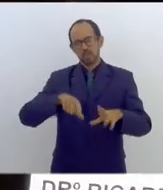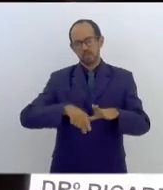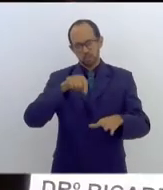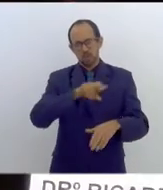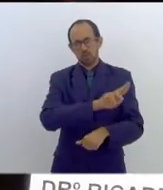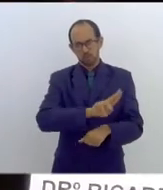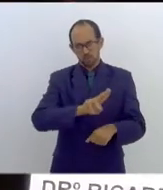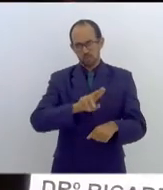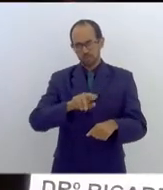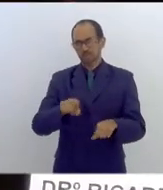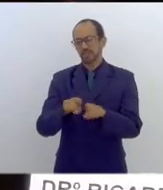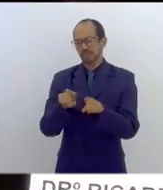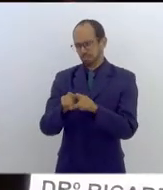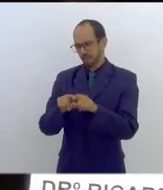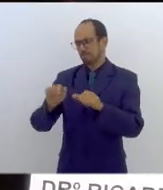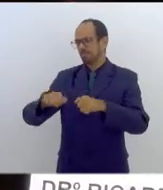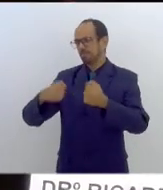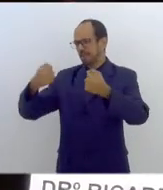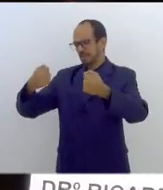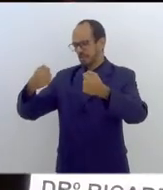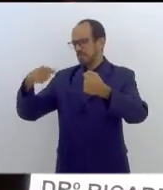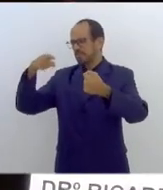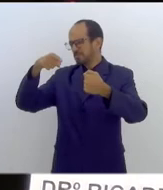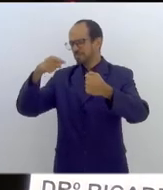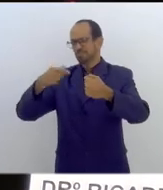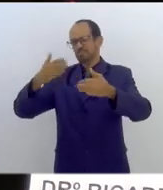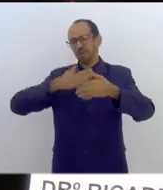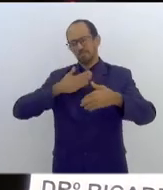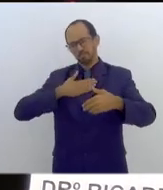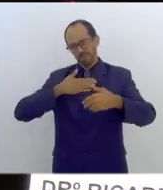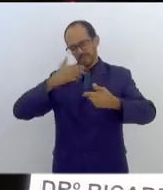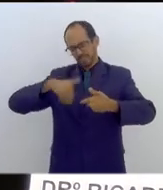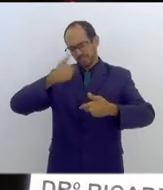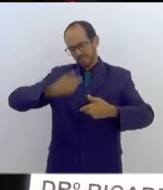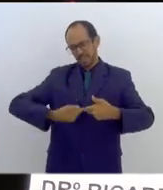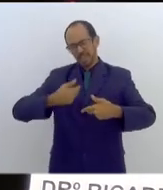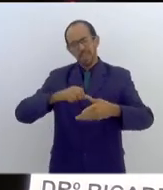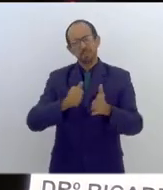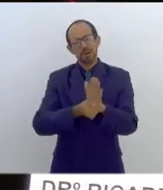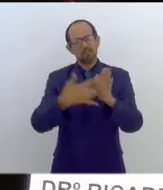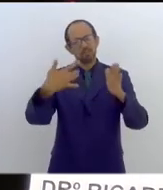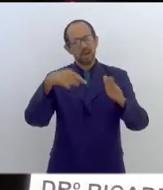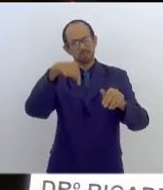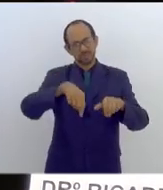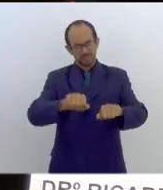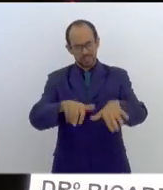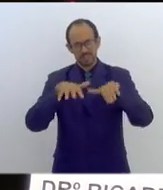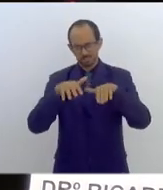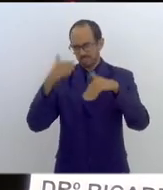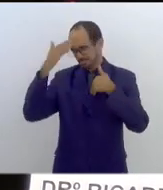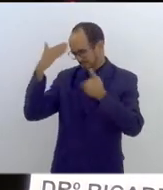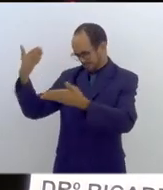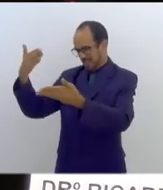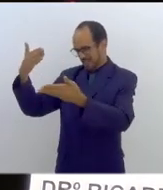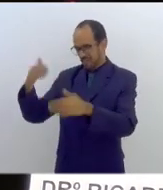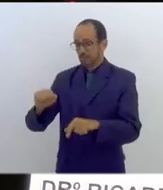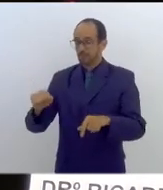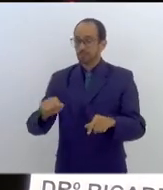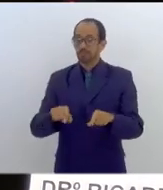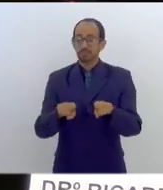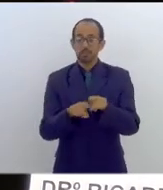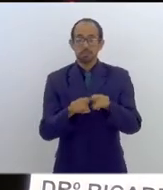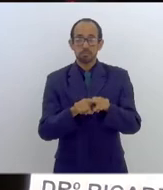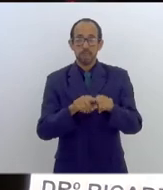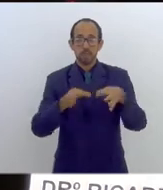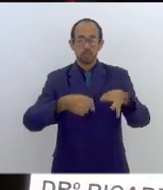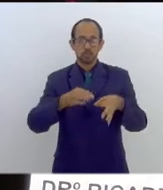e pela homenagem que o senhor prestou não só a mim mas há vários que se encontram aqui nesse plenário Muito obrigado não Desembargador Marco